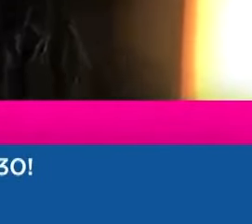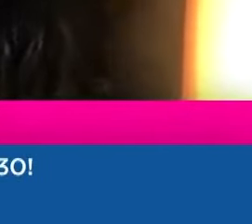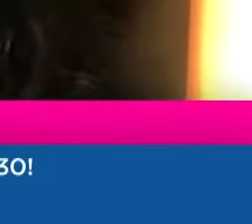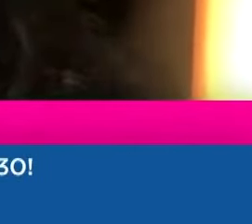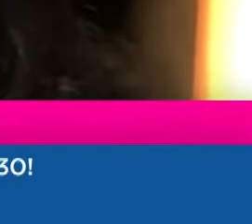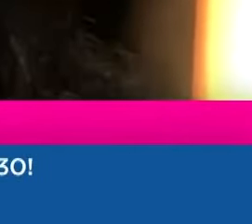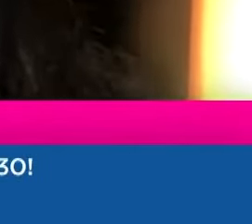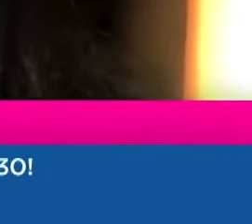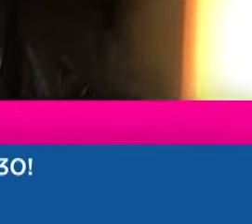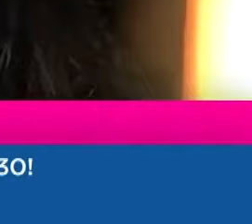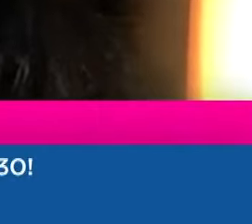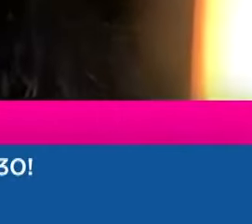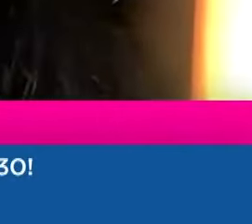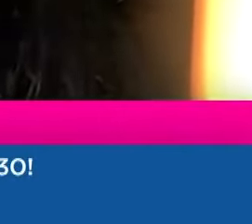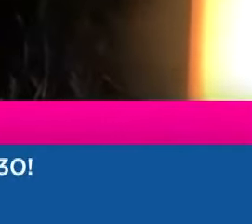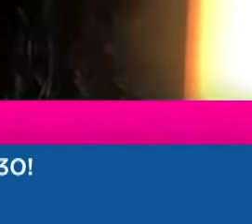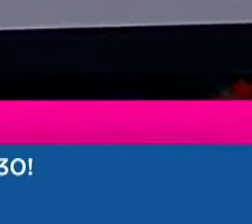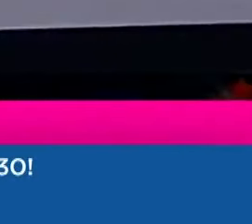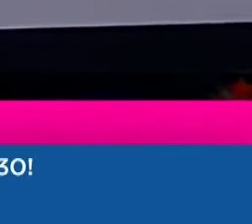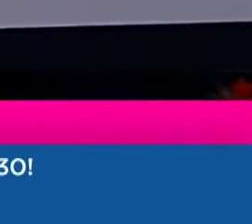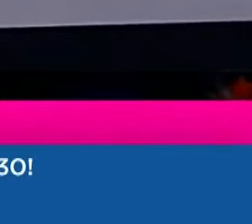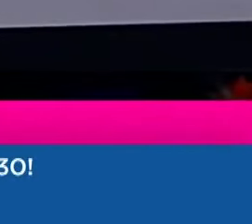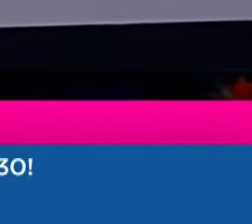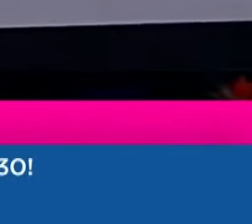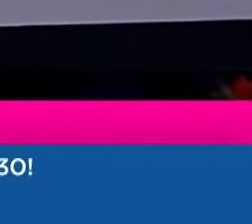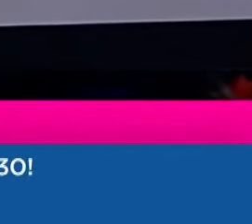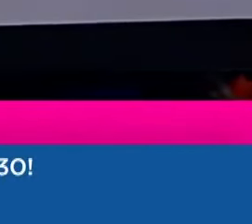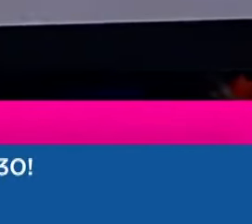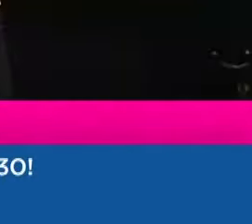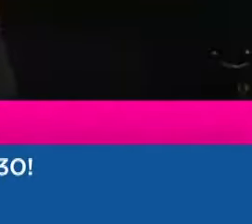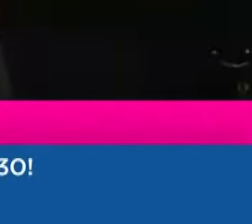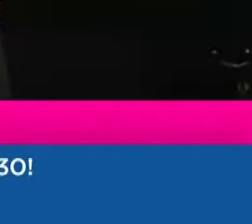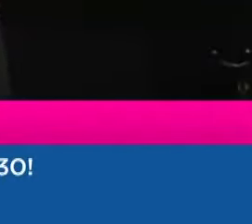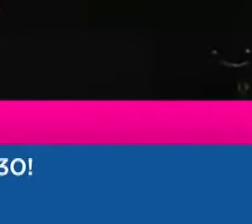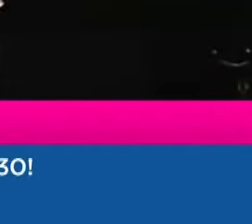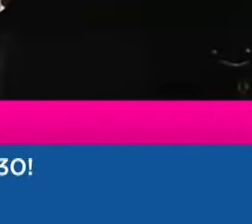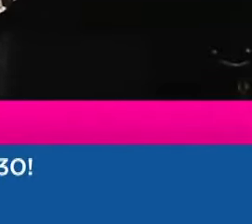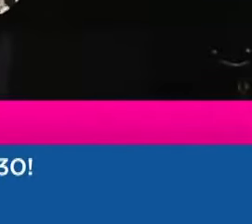Cultura livre é a atemporalidade.